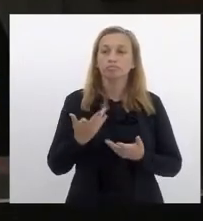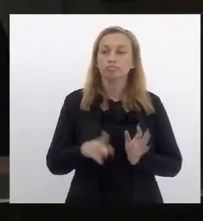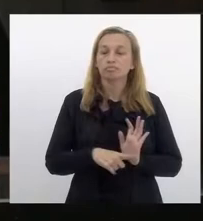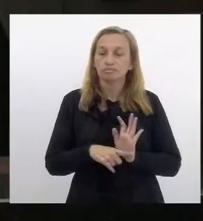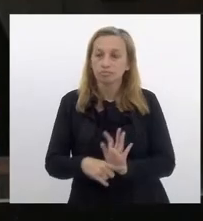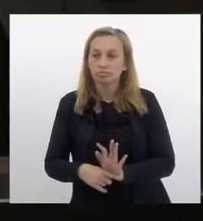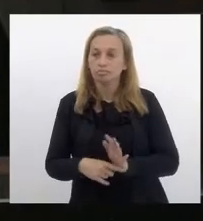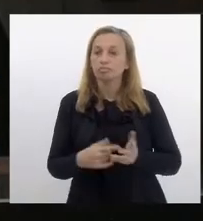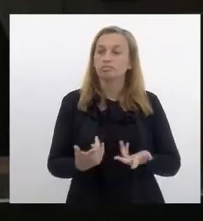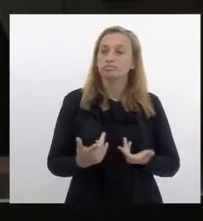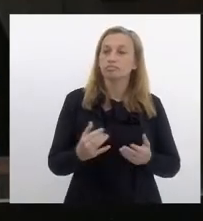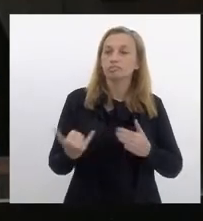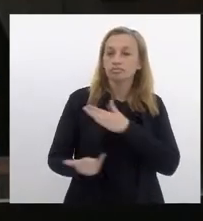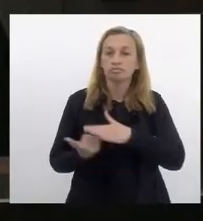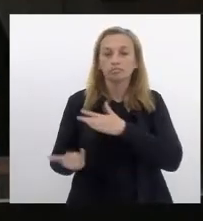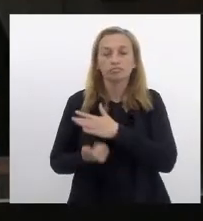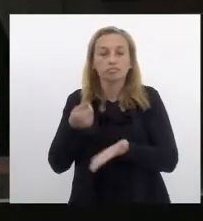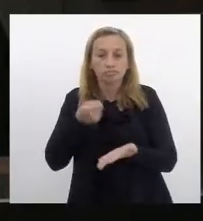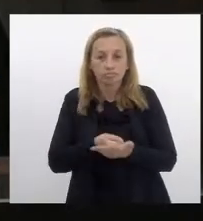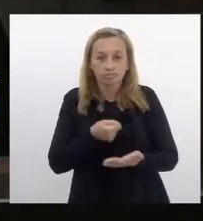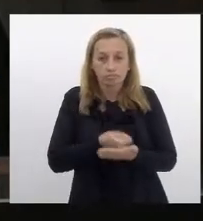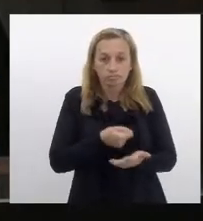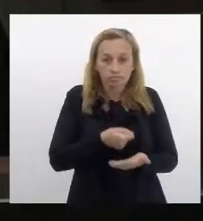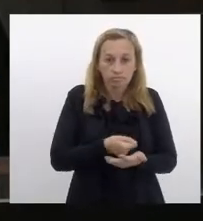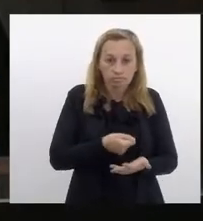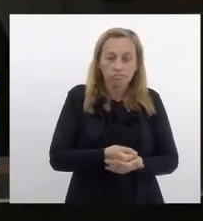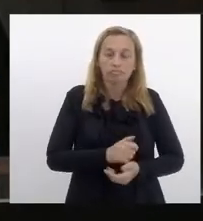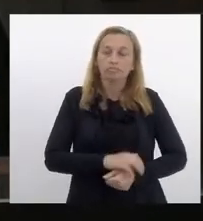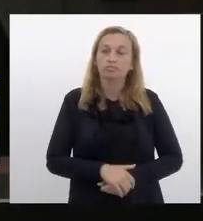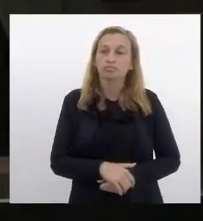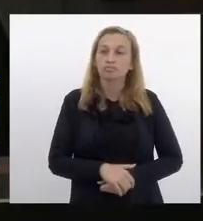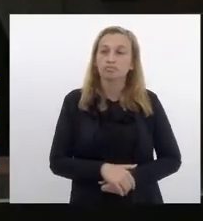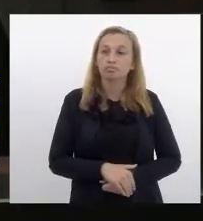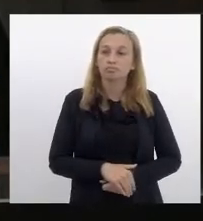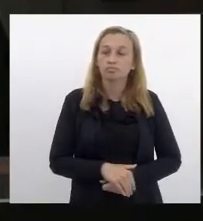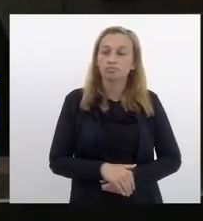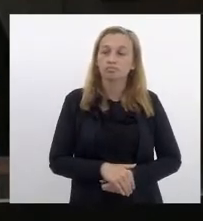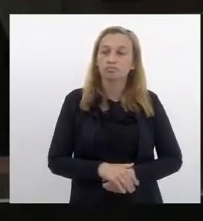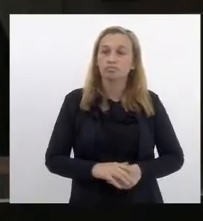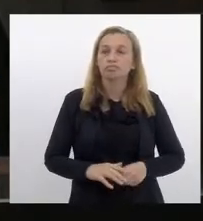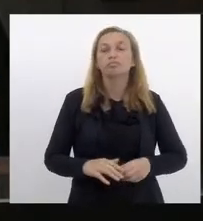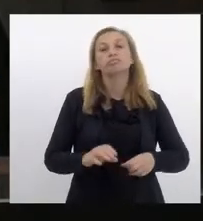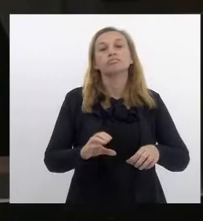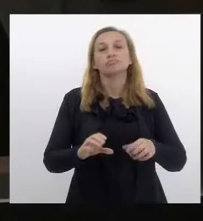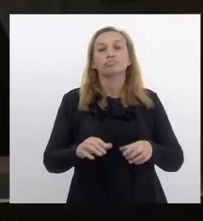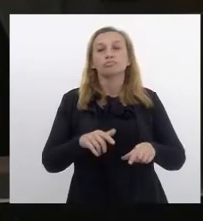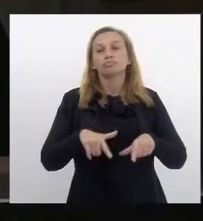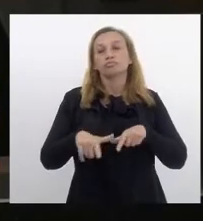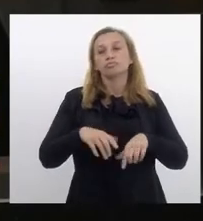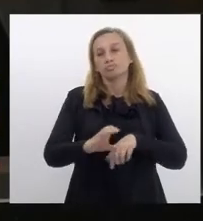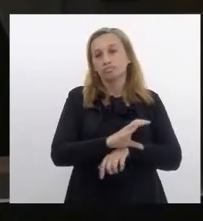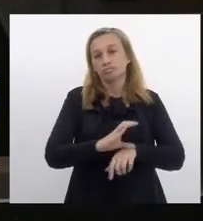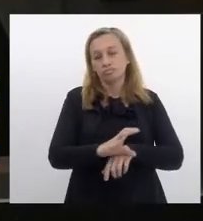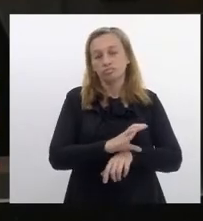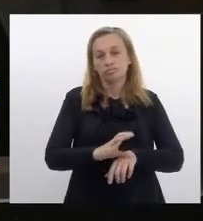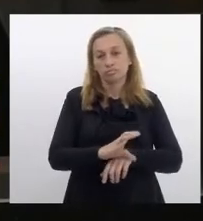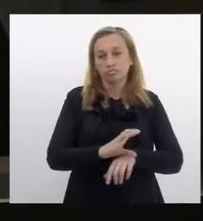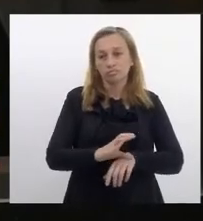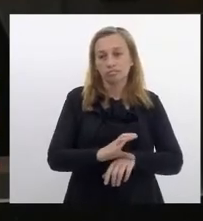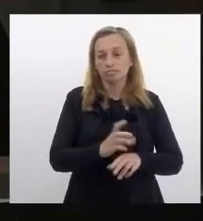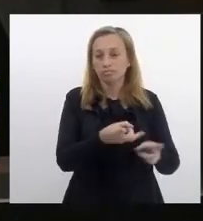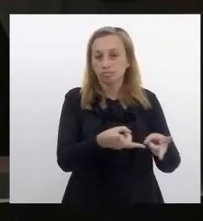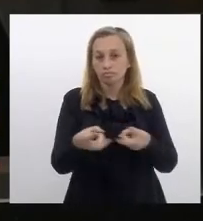cuja instituição é obrigatória em virtude de determinação constitucional e legal